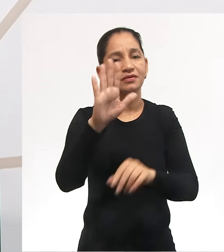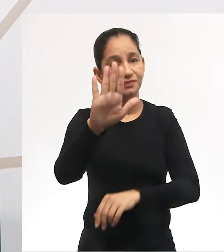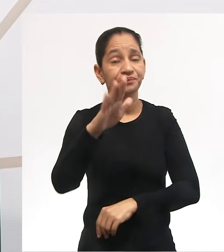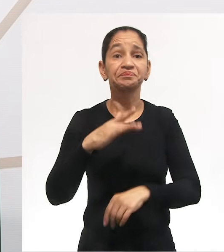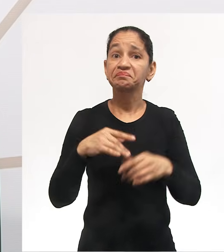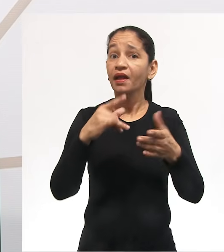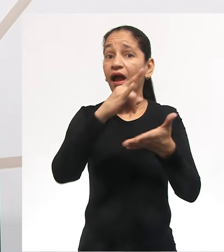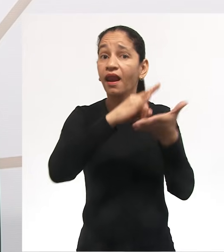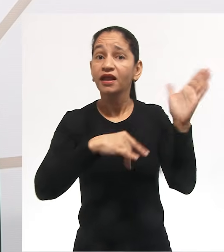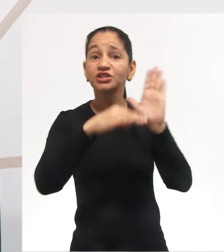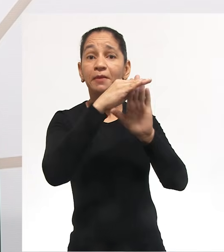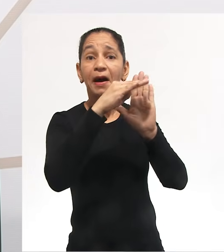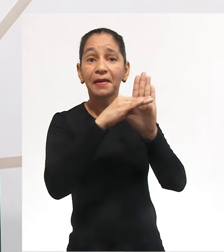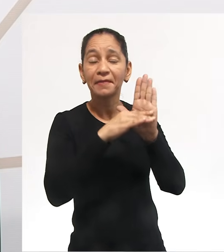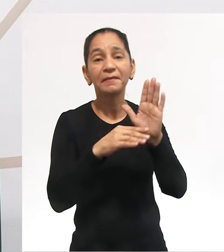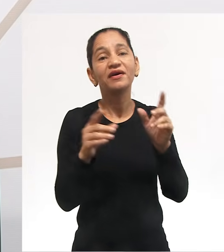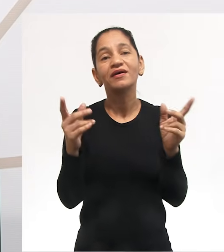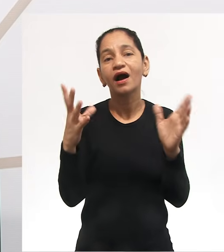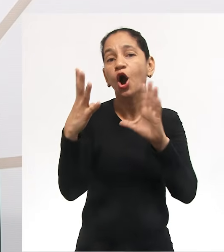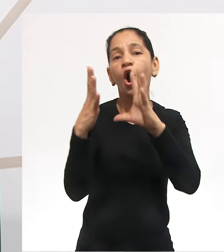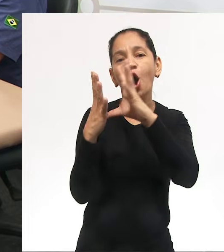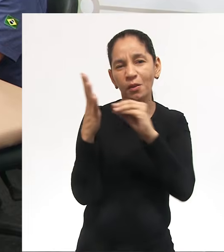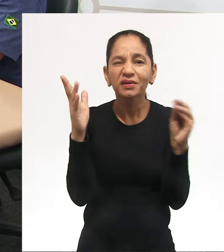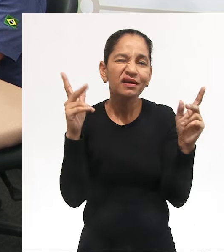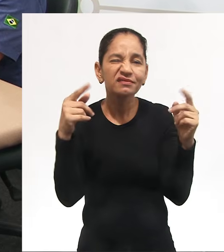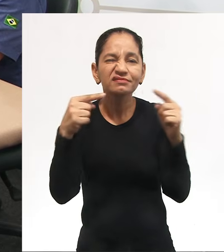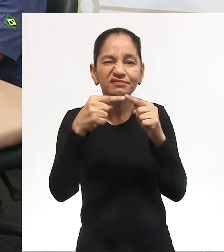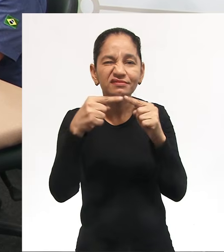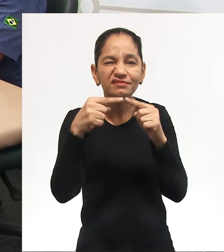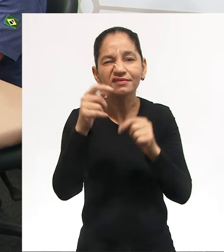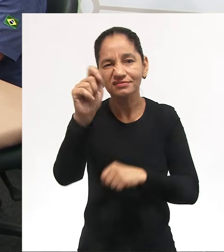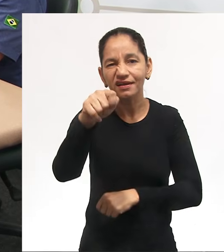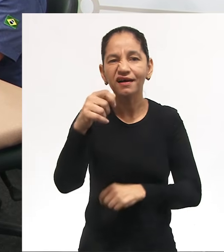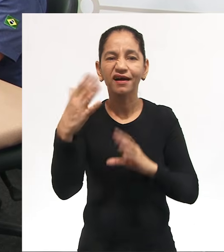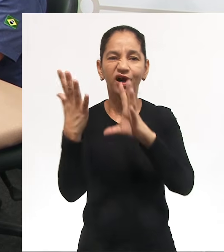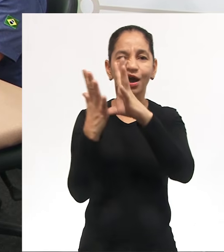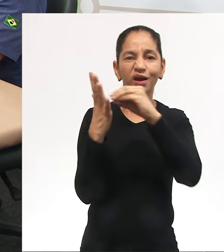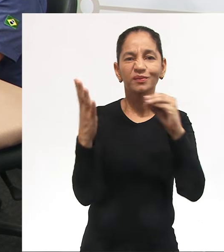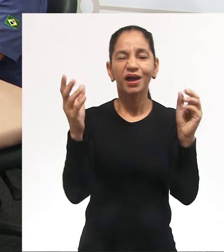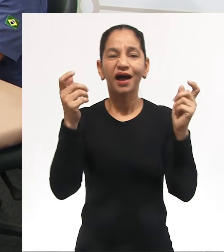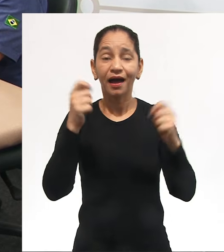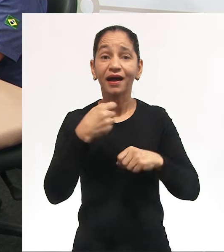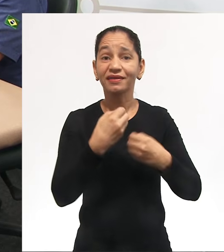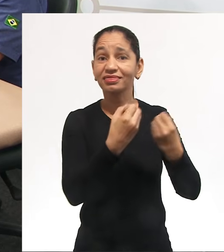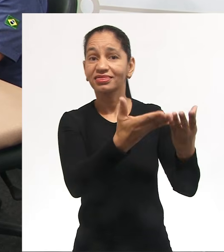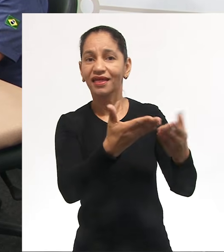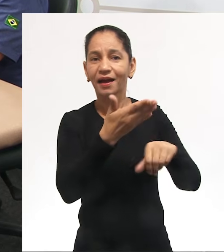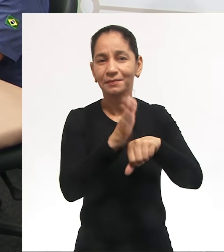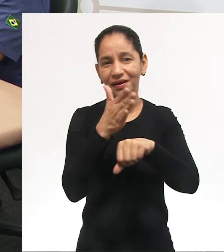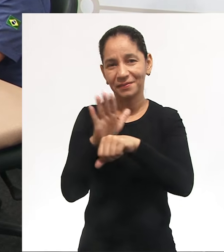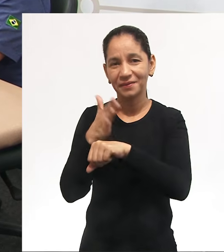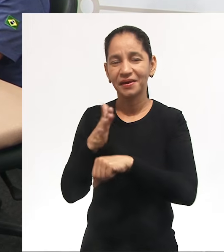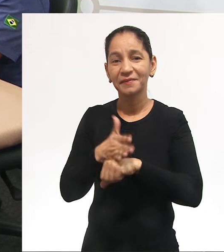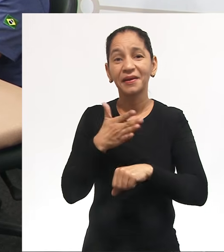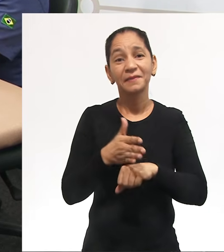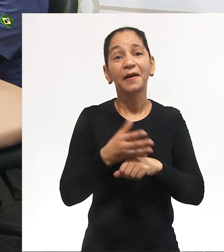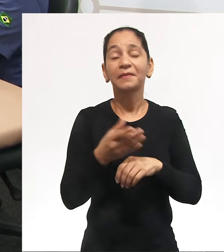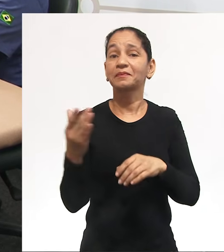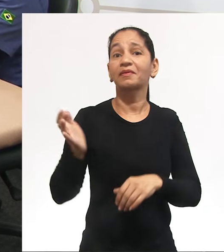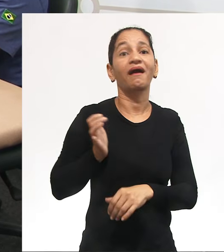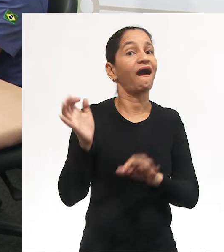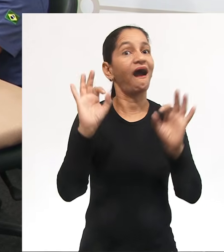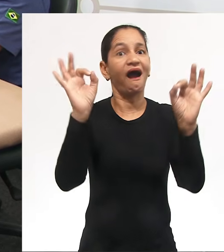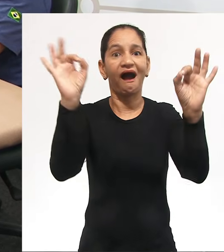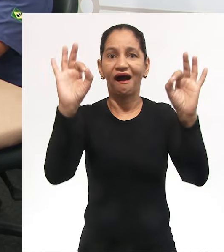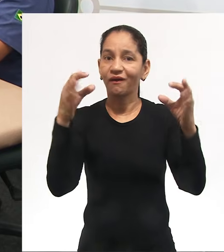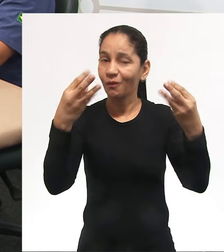alergia, mas era acrílica mesmo. Ai, eu acho que depois a gente vai ter que pedir a lista de material pra gente Olha poder aí, fazer. ó. Pra gente já aproveitar para os